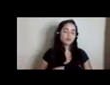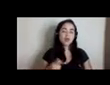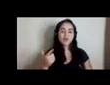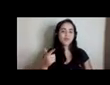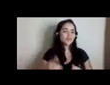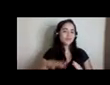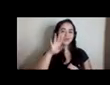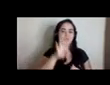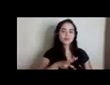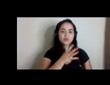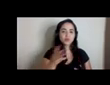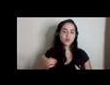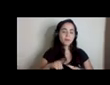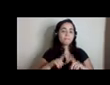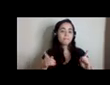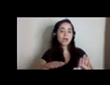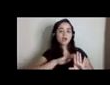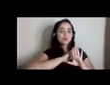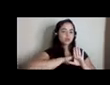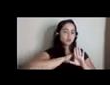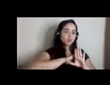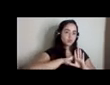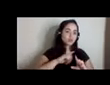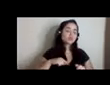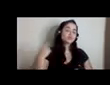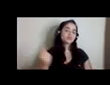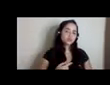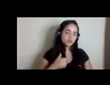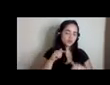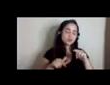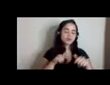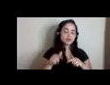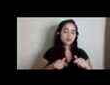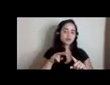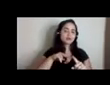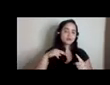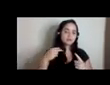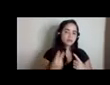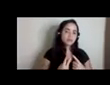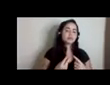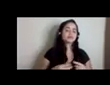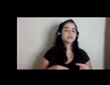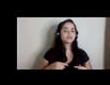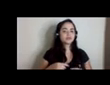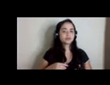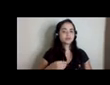mas ocultamente nós abordamos, numa perspectiva crítica, também